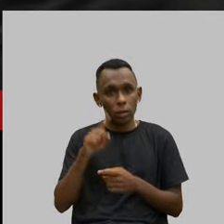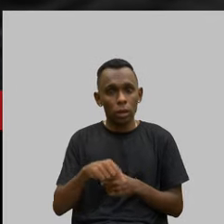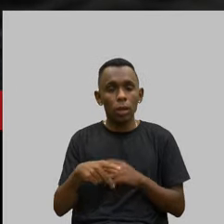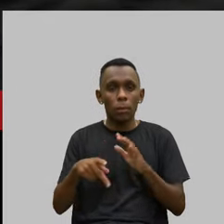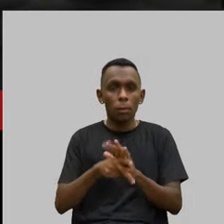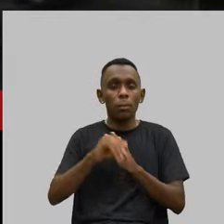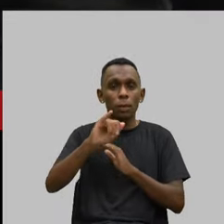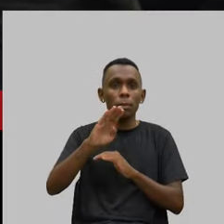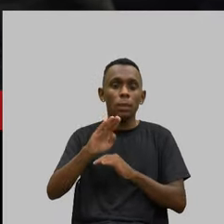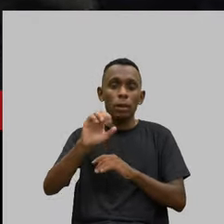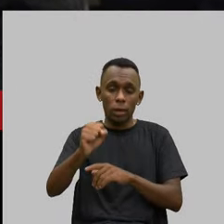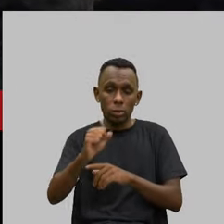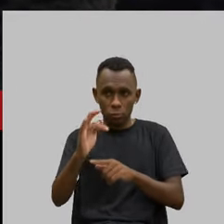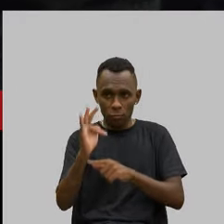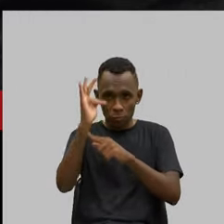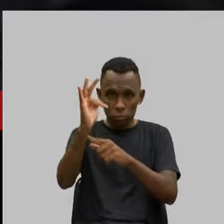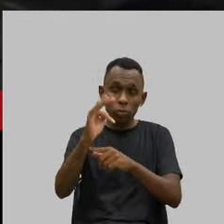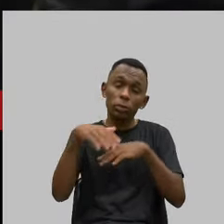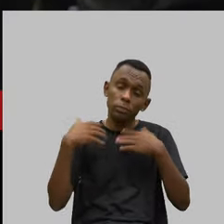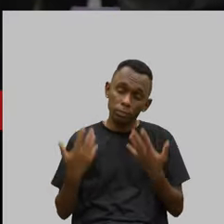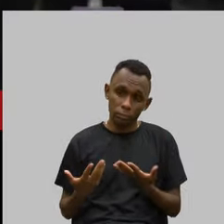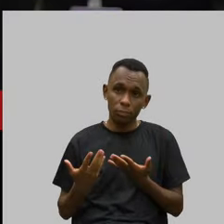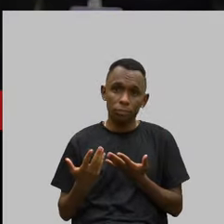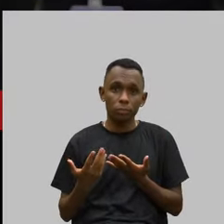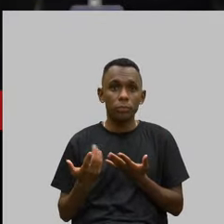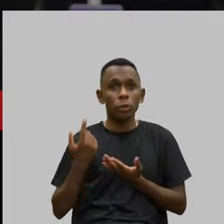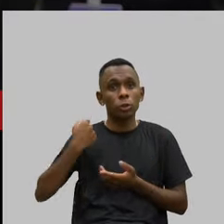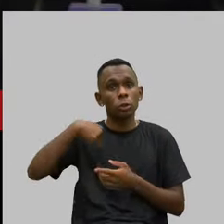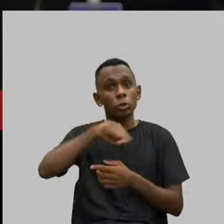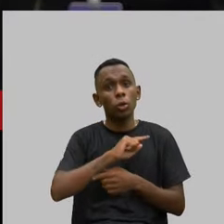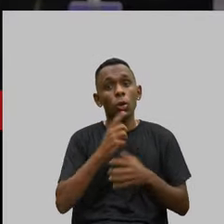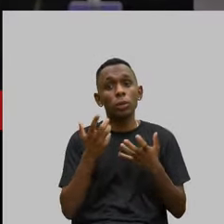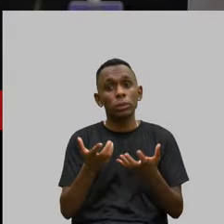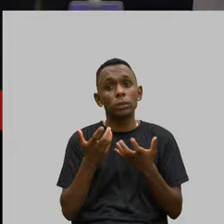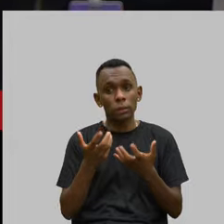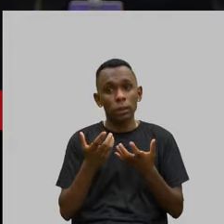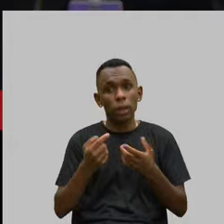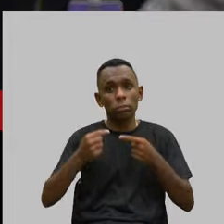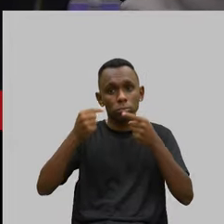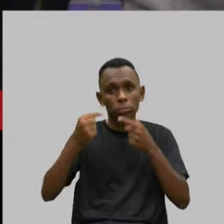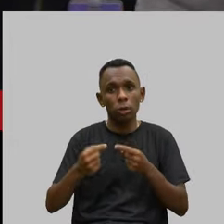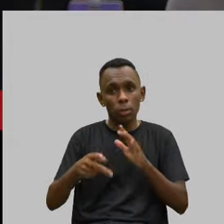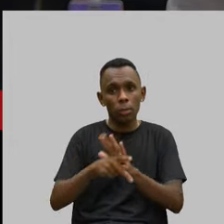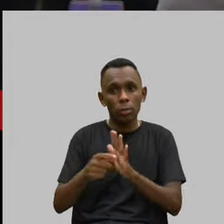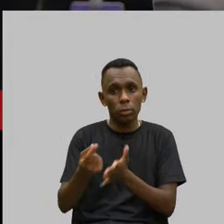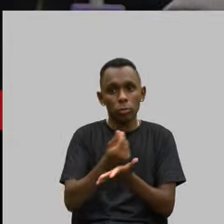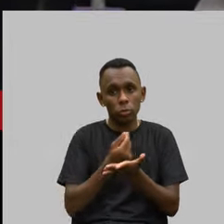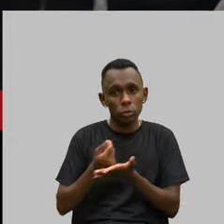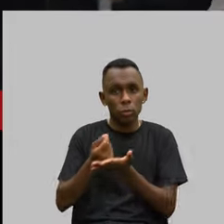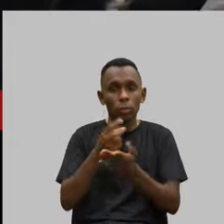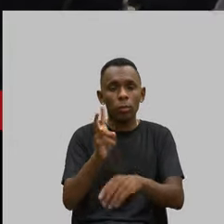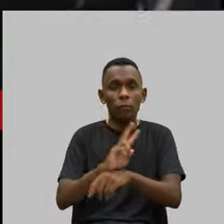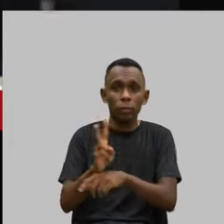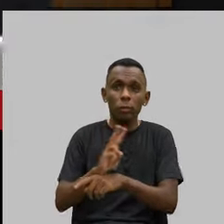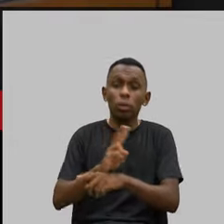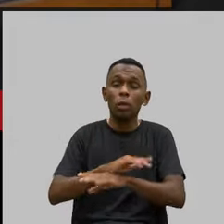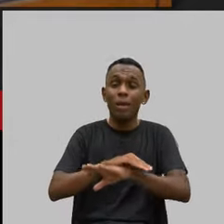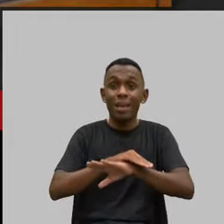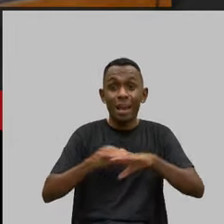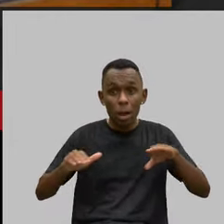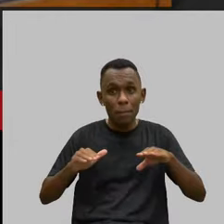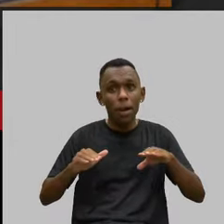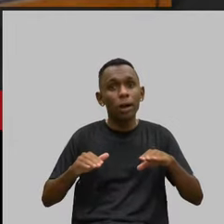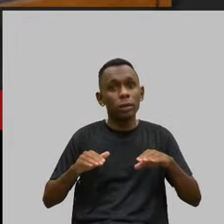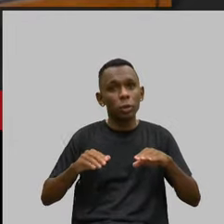ibs futuro até lá né nós teremos a guerra fiscal a guerra fiscal ela vai deixar de Existir nesse